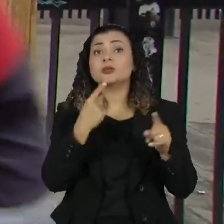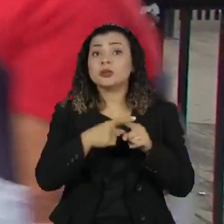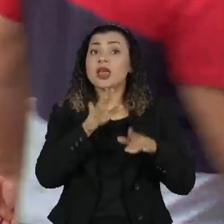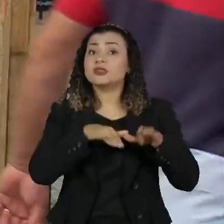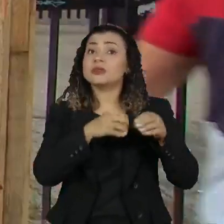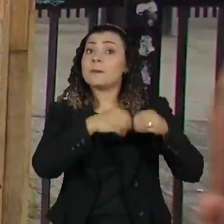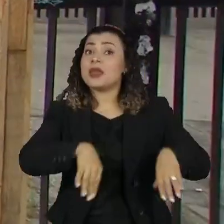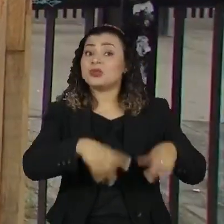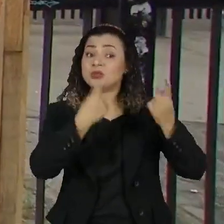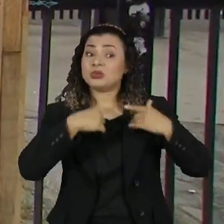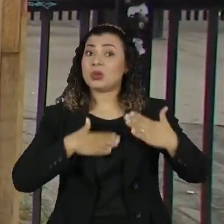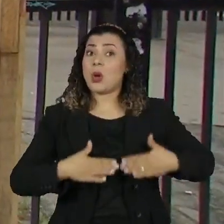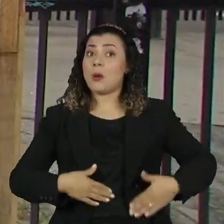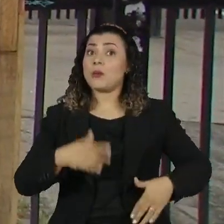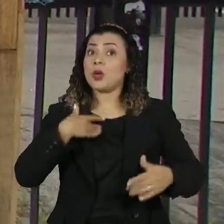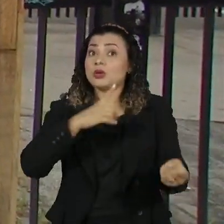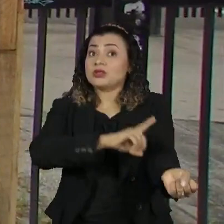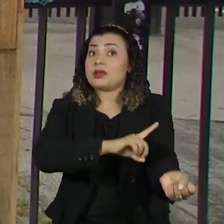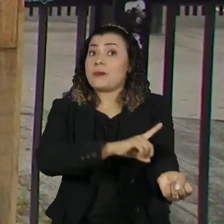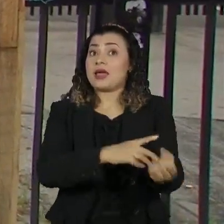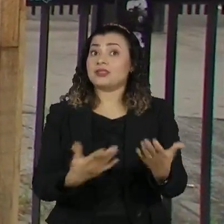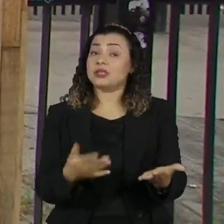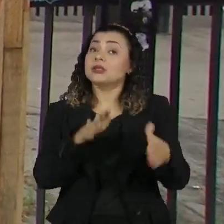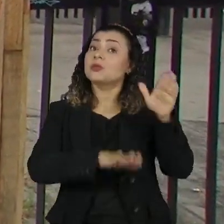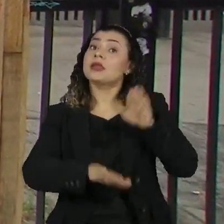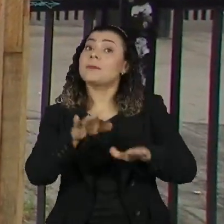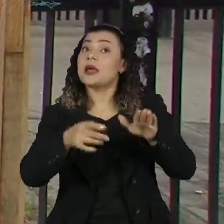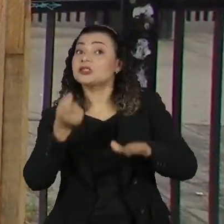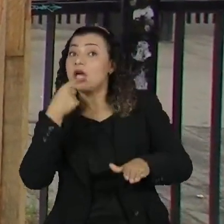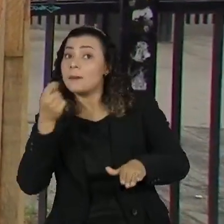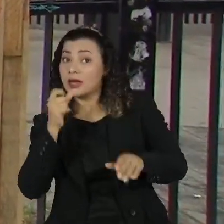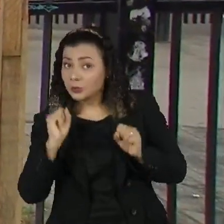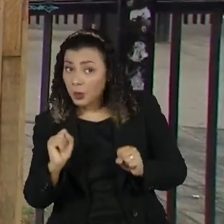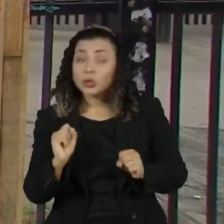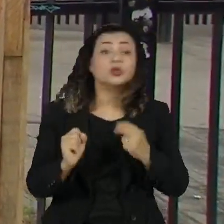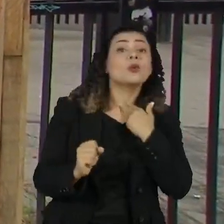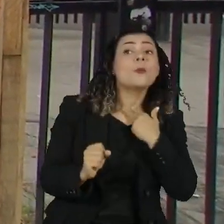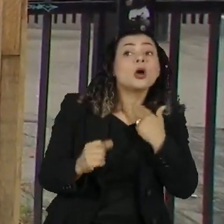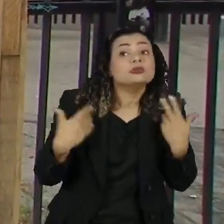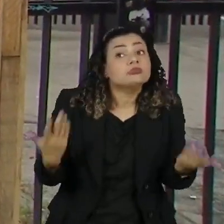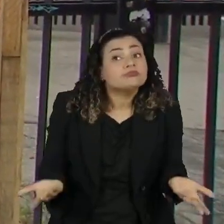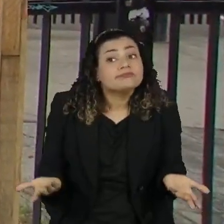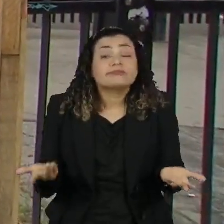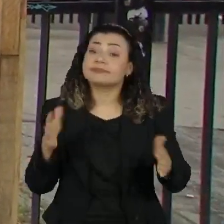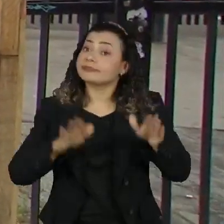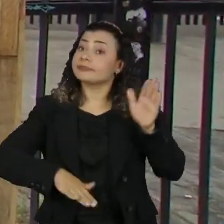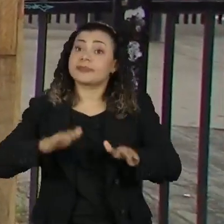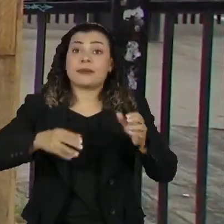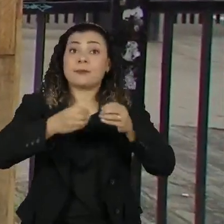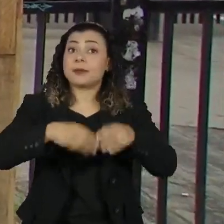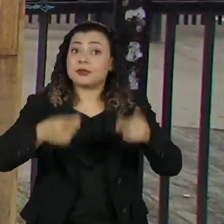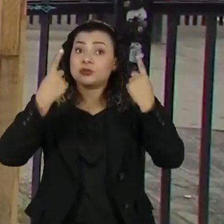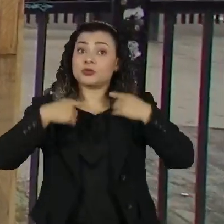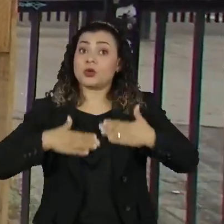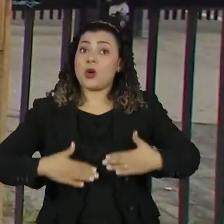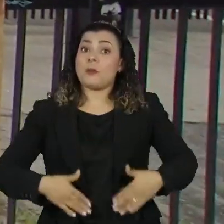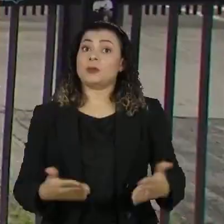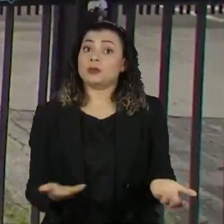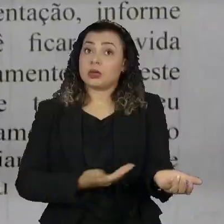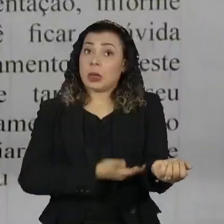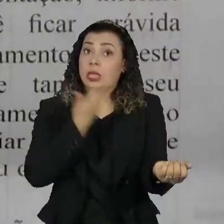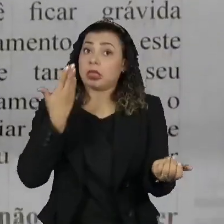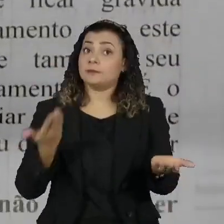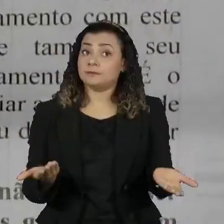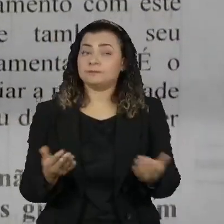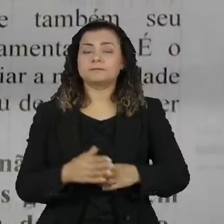efeito colateral, né? E eu tenho diabetes, então depende do remédio que eu tomo, vai me transtornar todinha a minha glicemia no